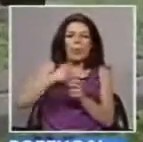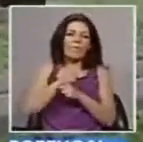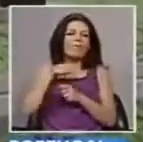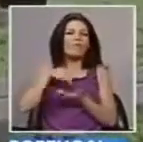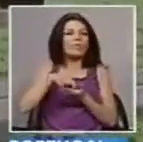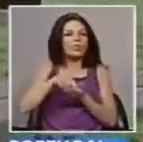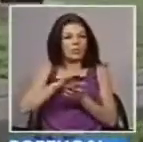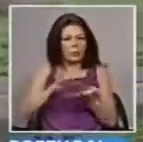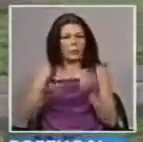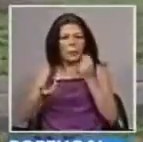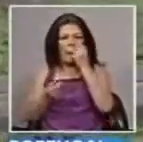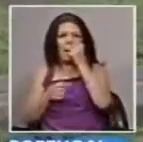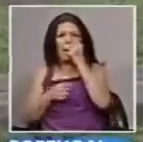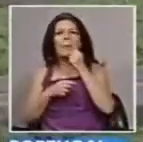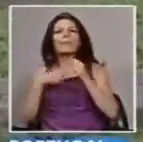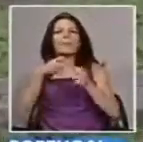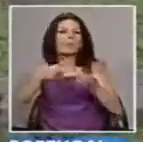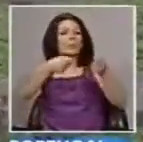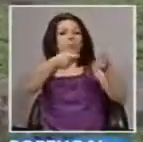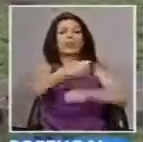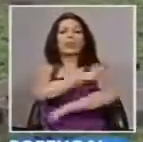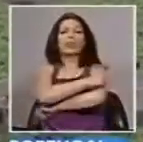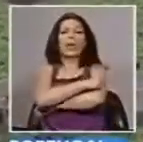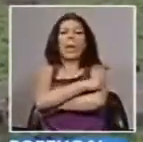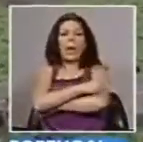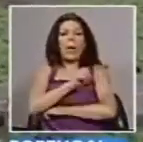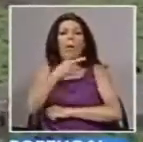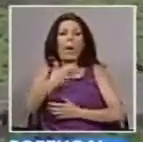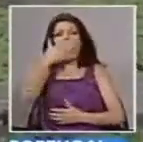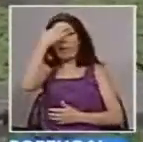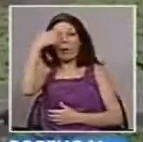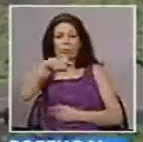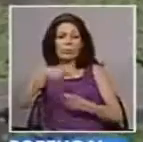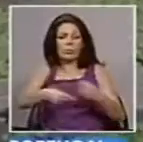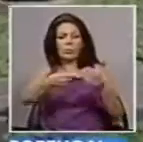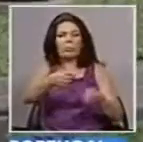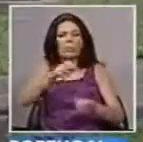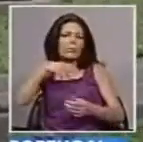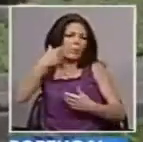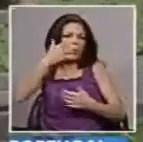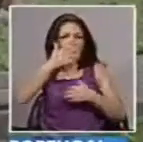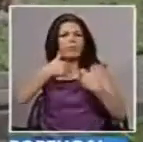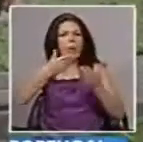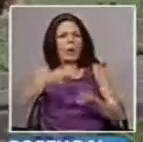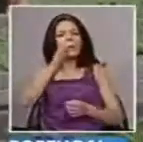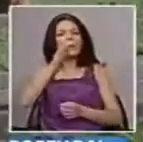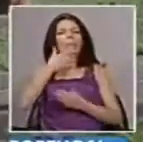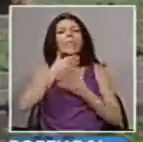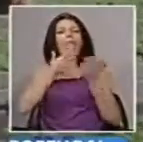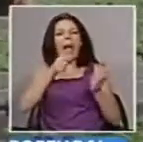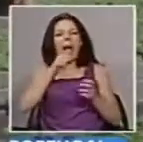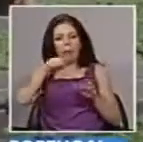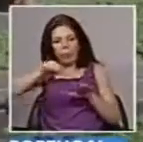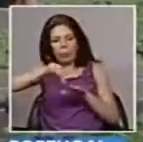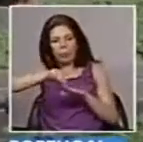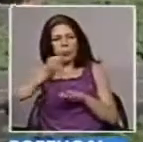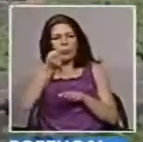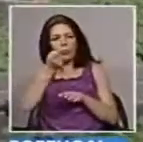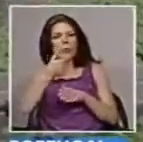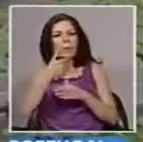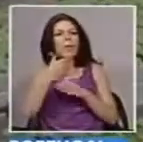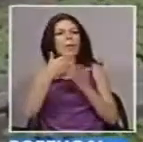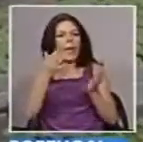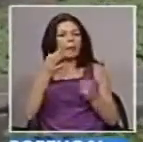lado da janela, ou agora em verão fora, e sempre regar-la de manhã, um pouco de